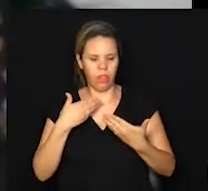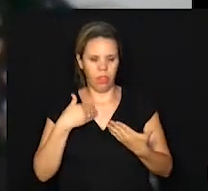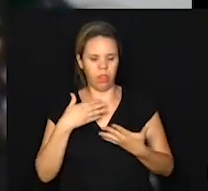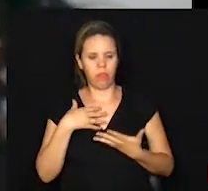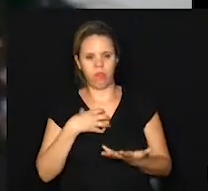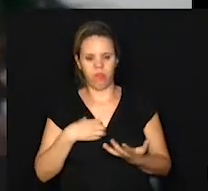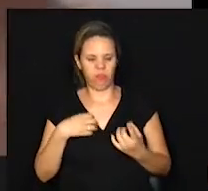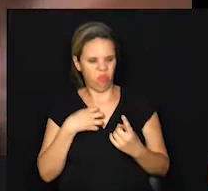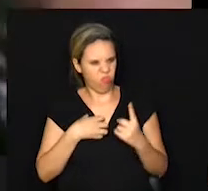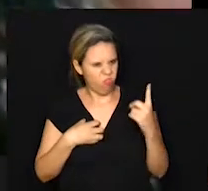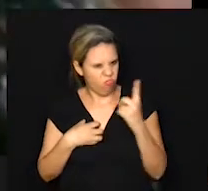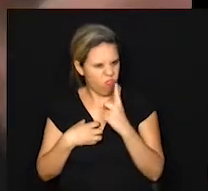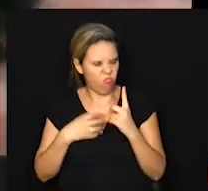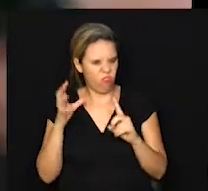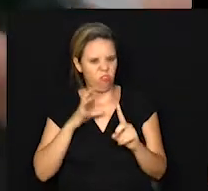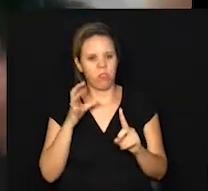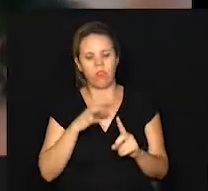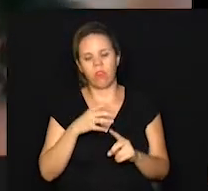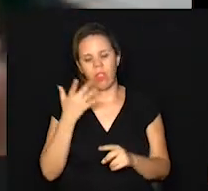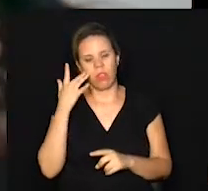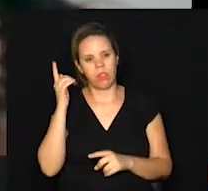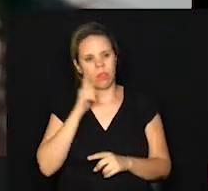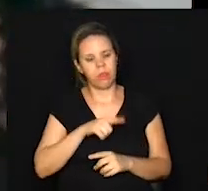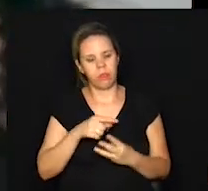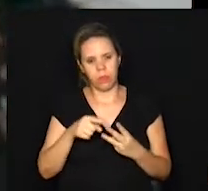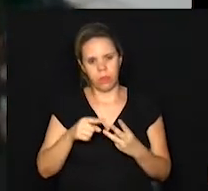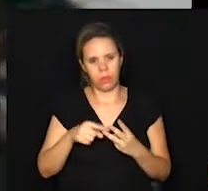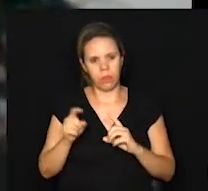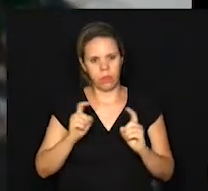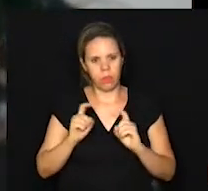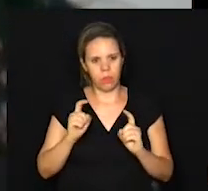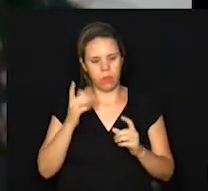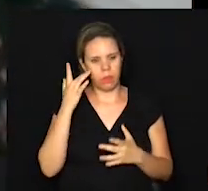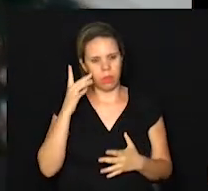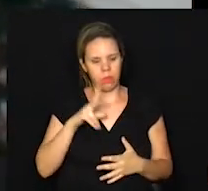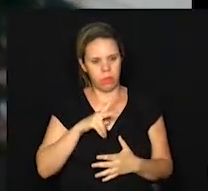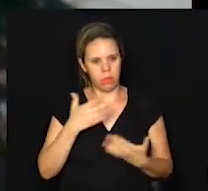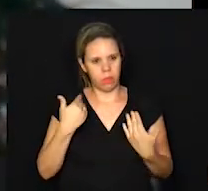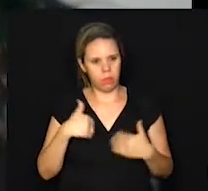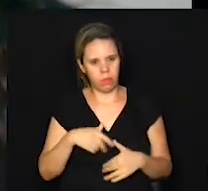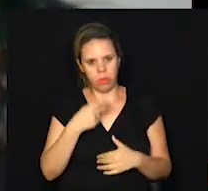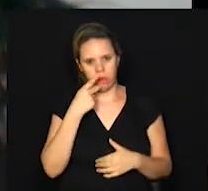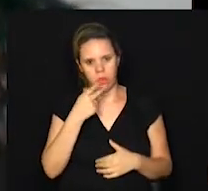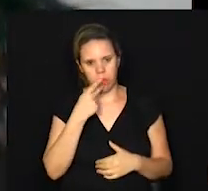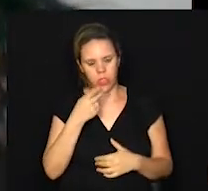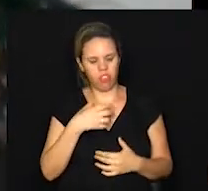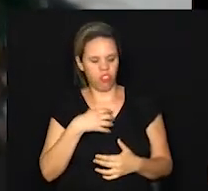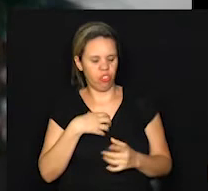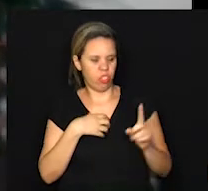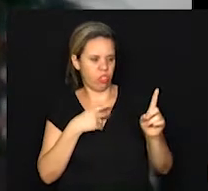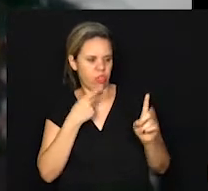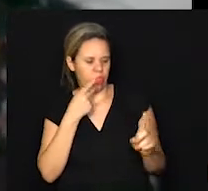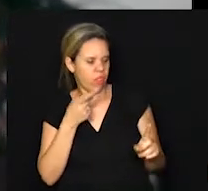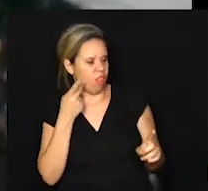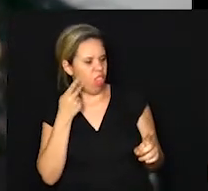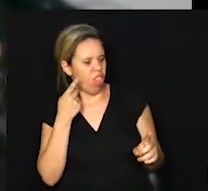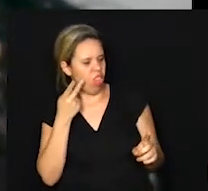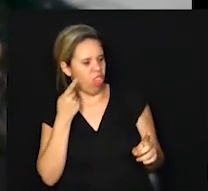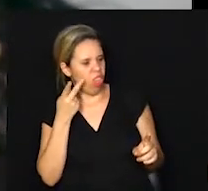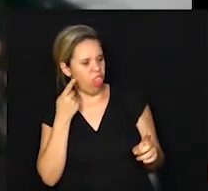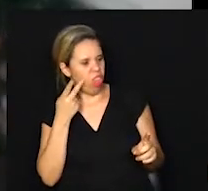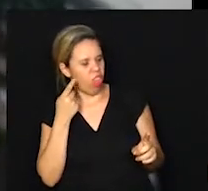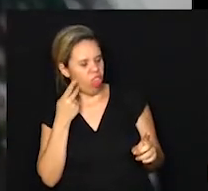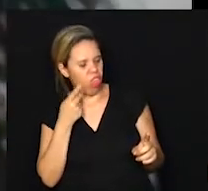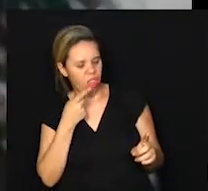quando ele achou que ele ganhou algum tipo de intimidade comigo, ele começou a falar do meu sotaque, né? Então eu dizia